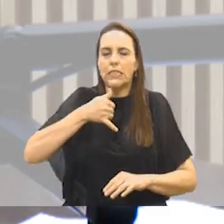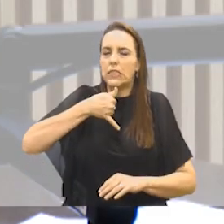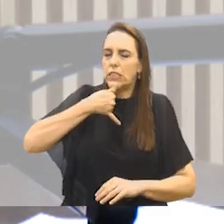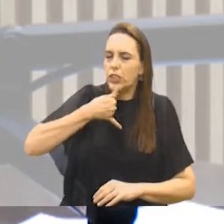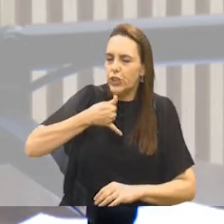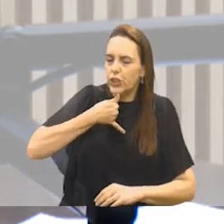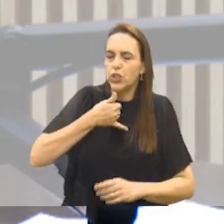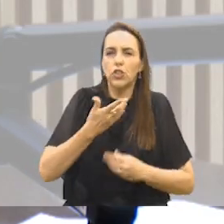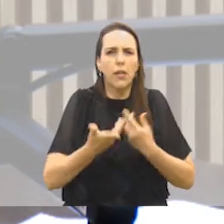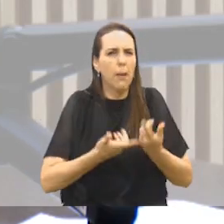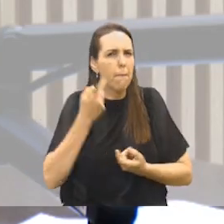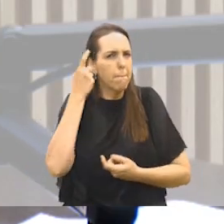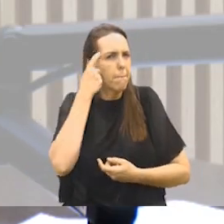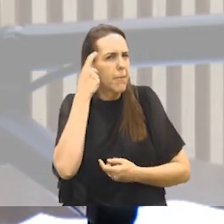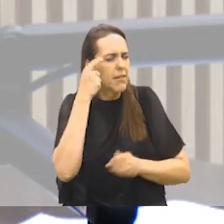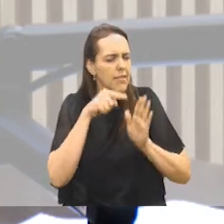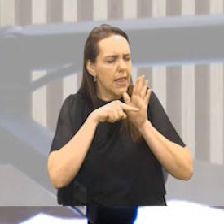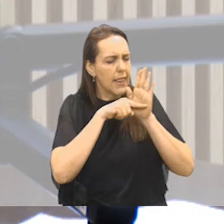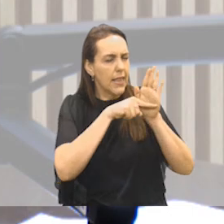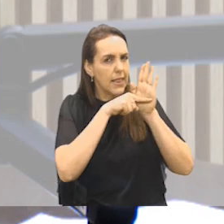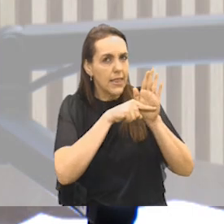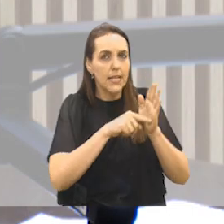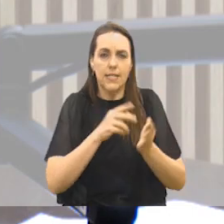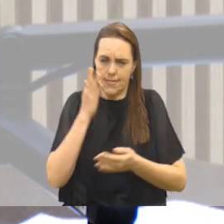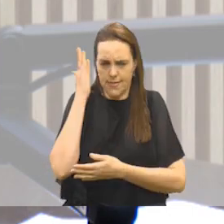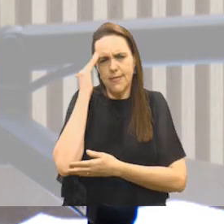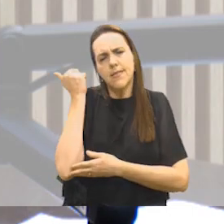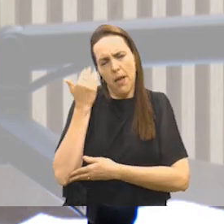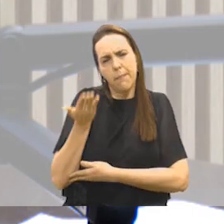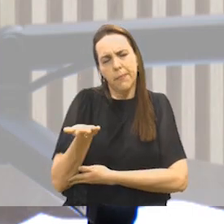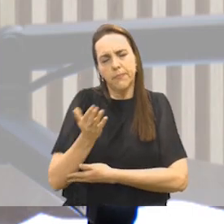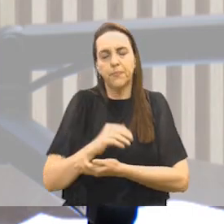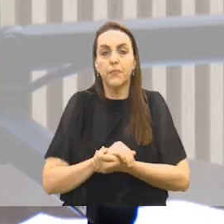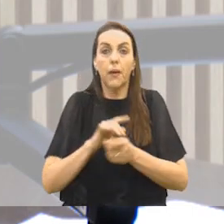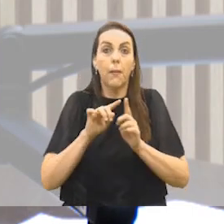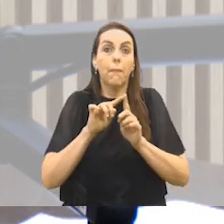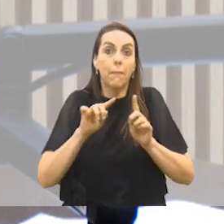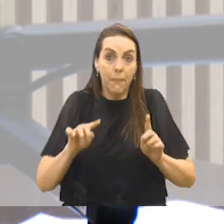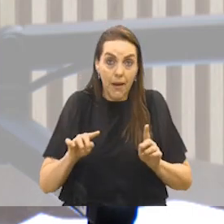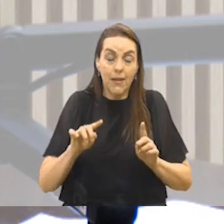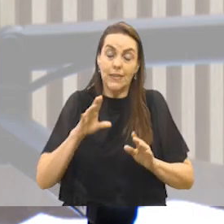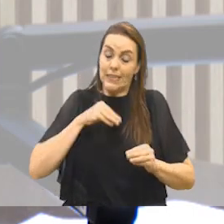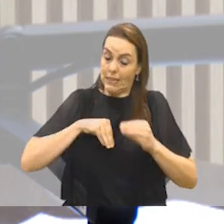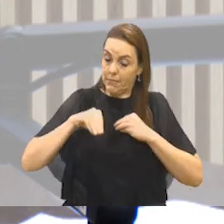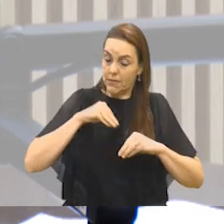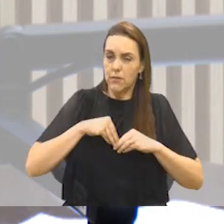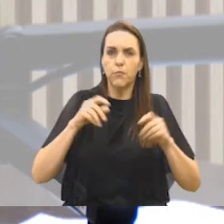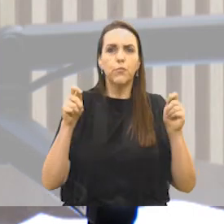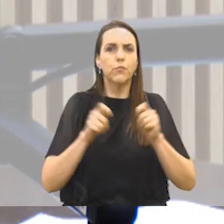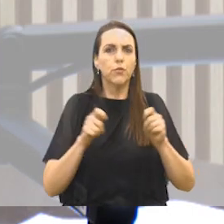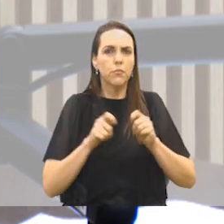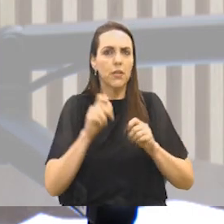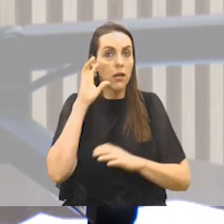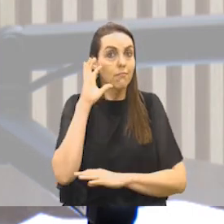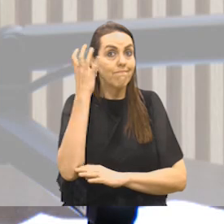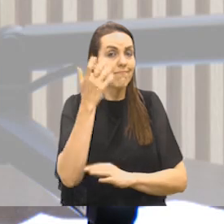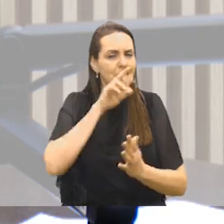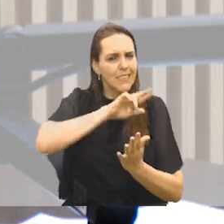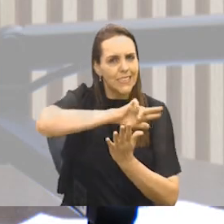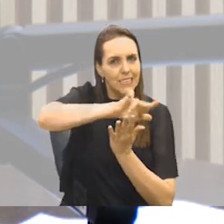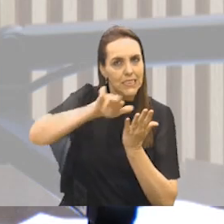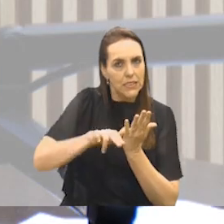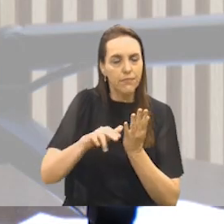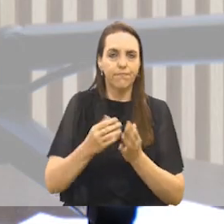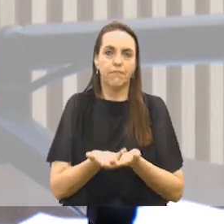pessoa mais entristecida, que pensa mais negativo, né? A gente sabe disso. Mas a depressão, ela pode